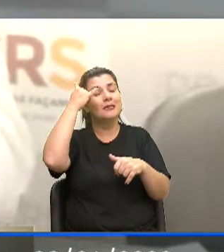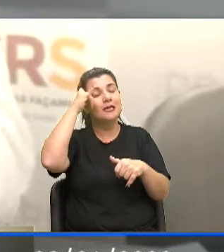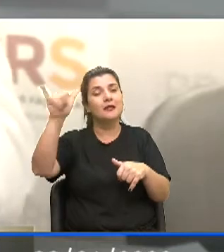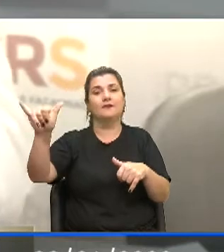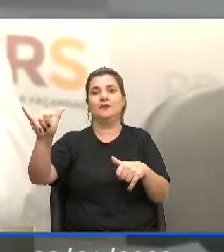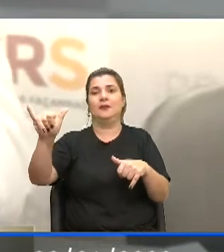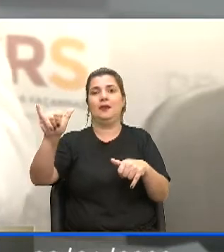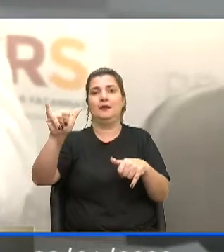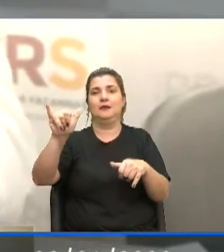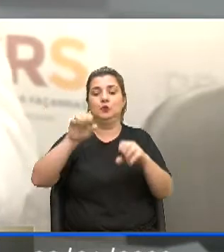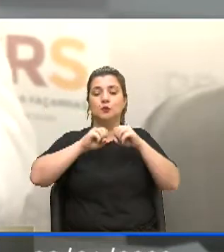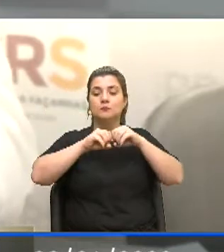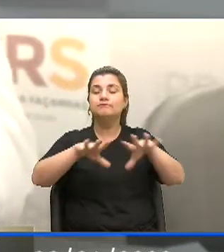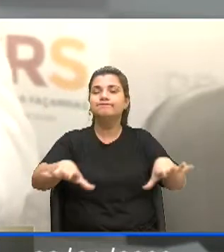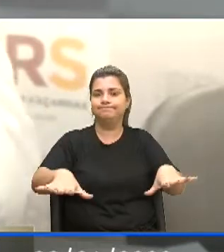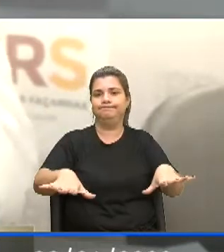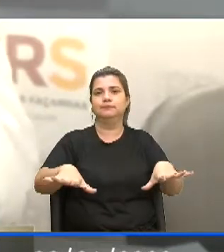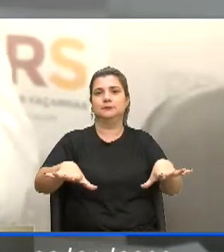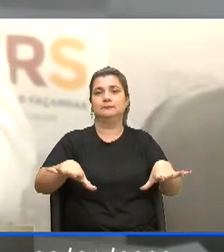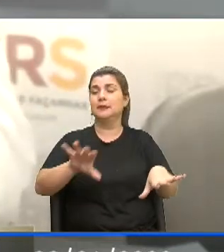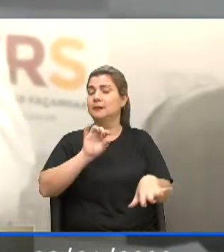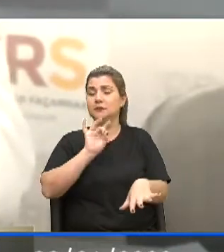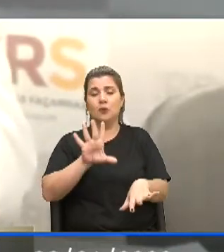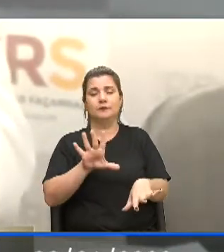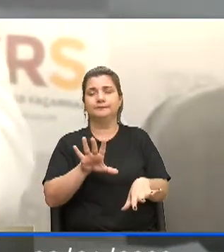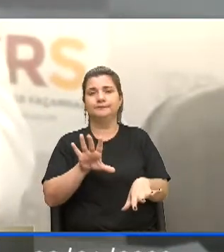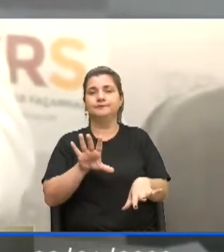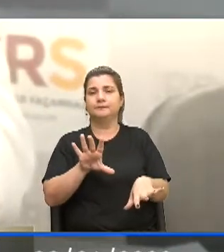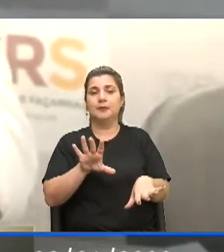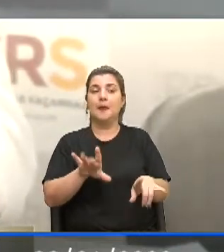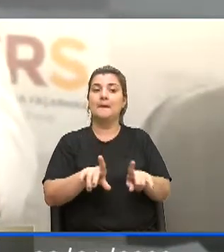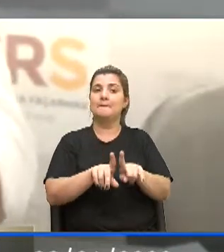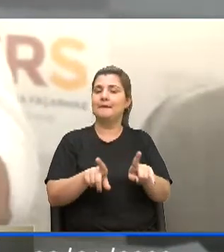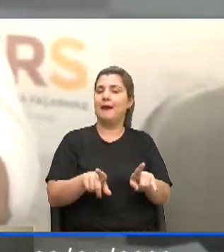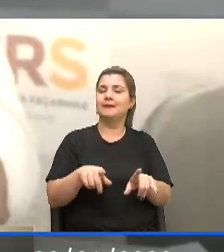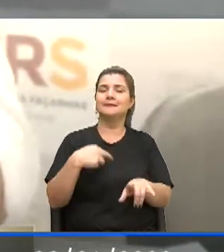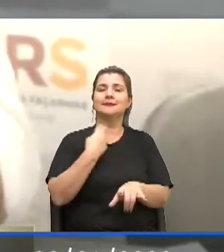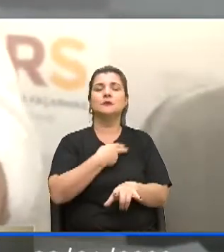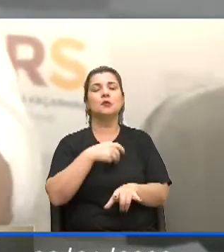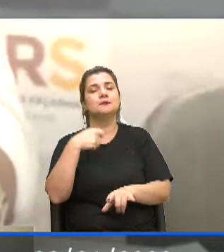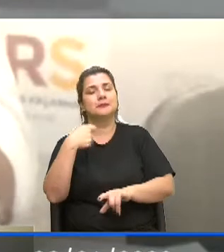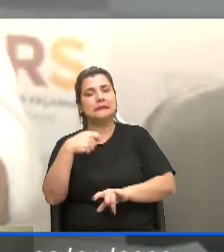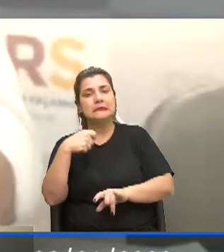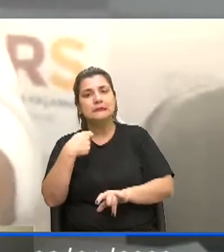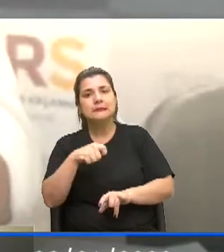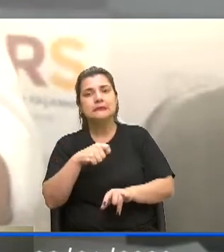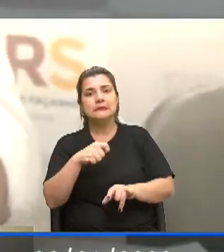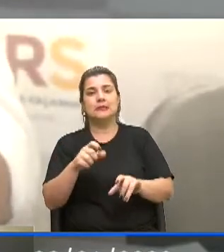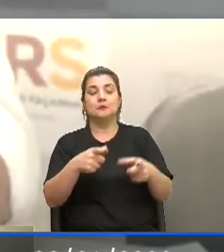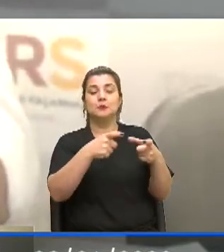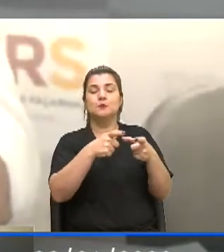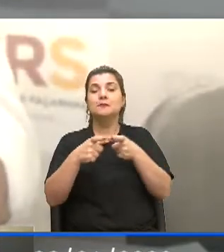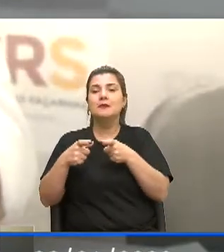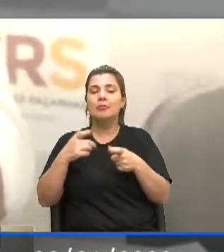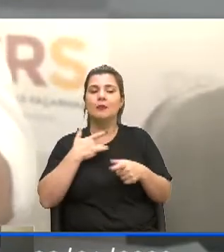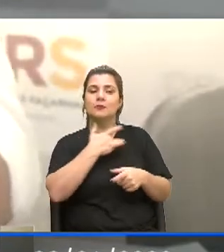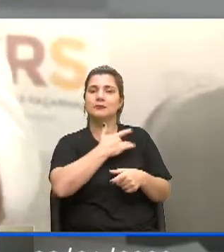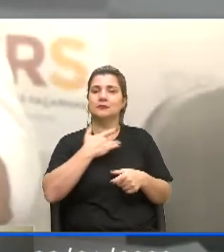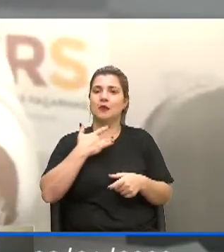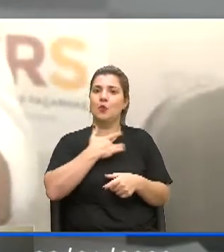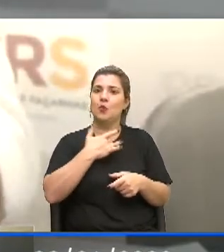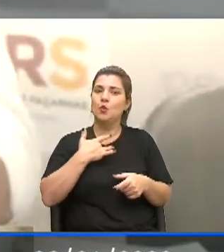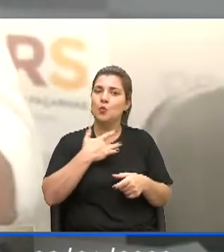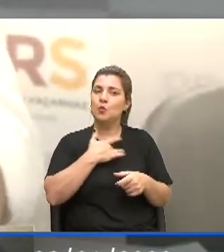é exclusivamente isso. E, obviamente, a gente precisa, enquanto setor de saúde, dar algumas diretrizes